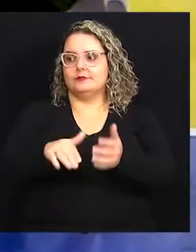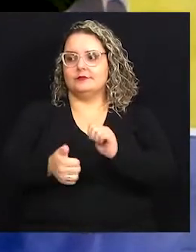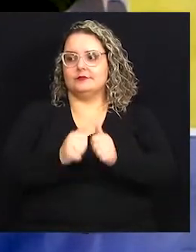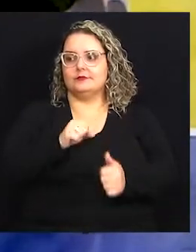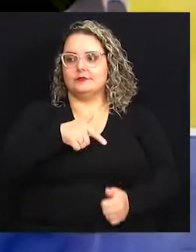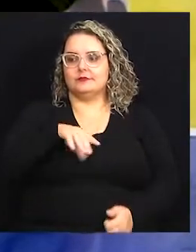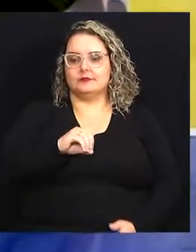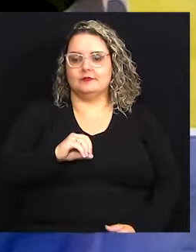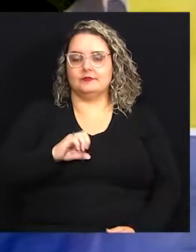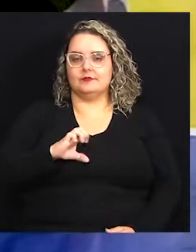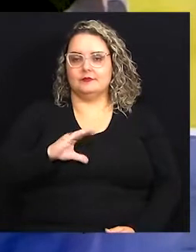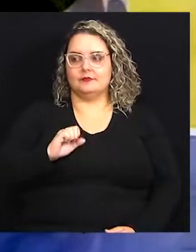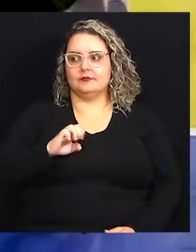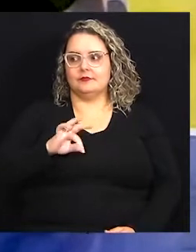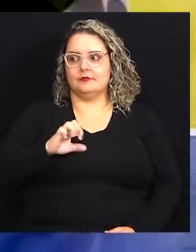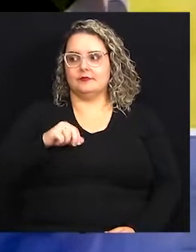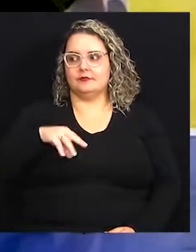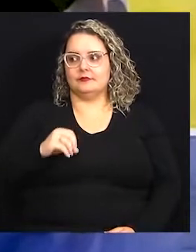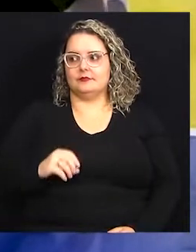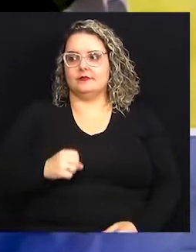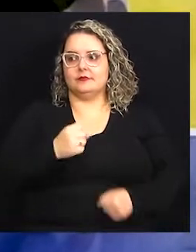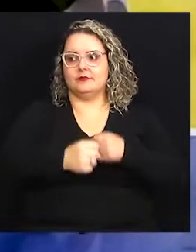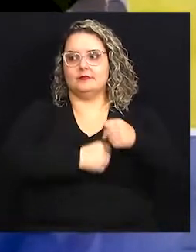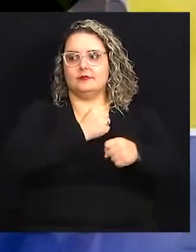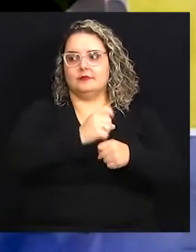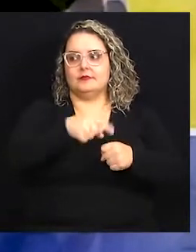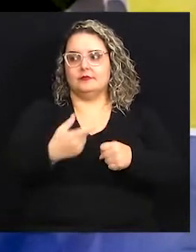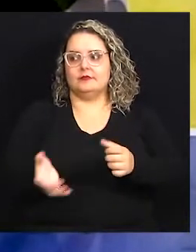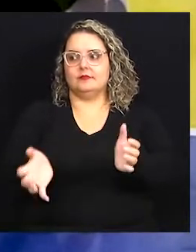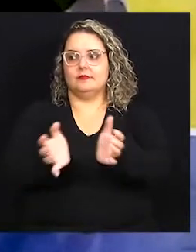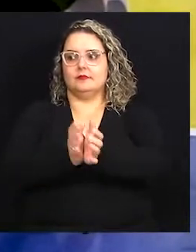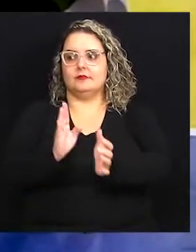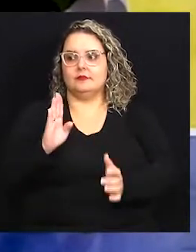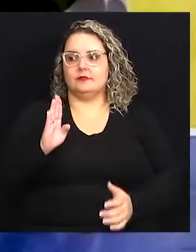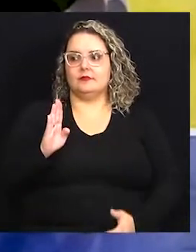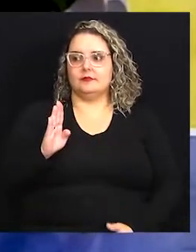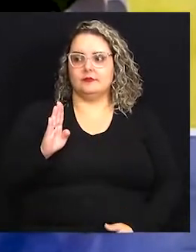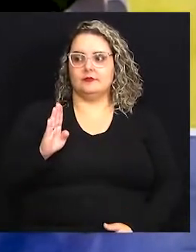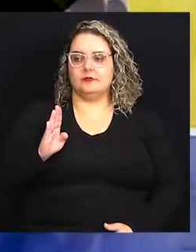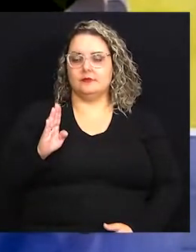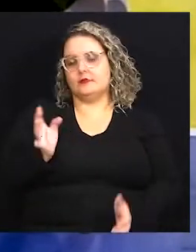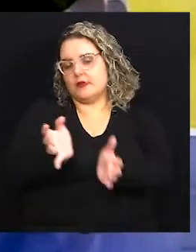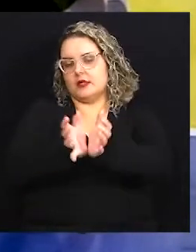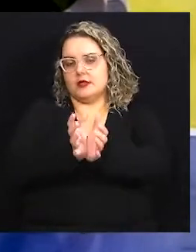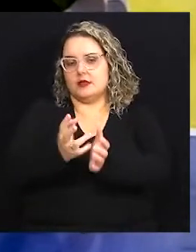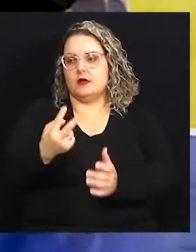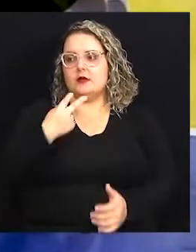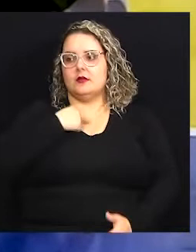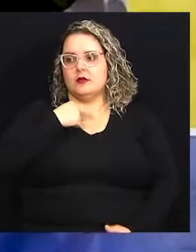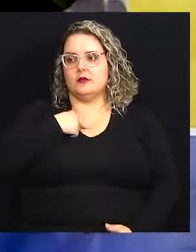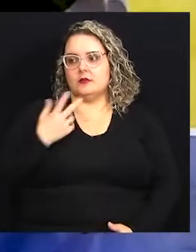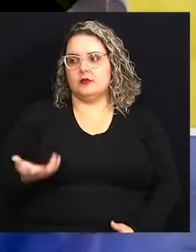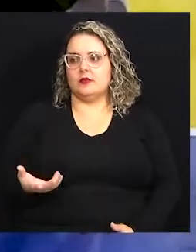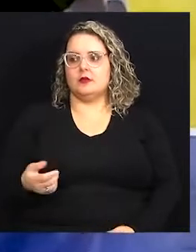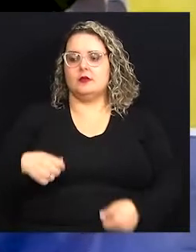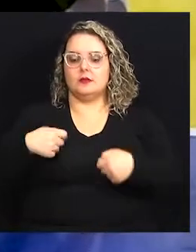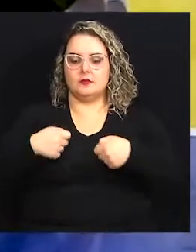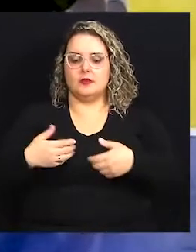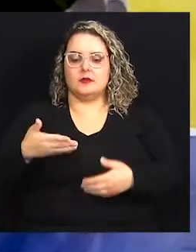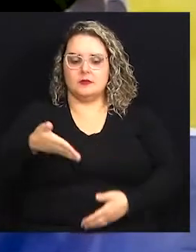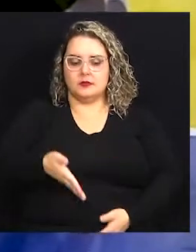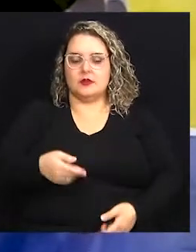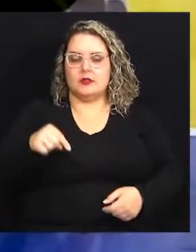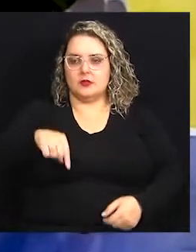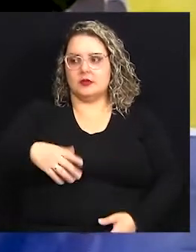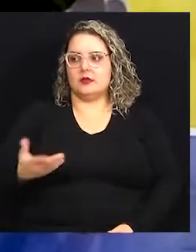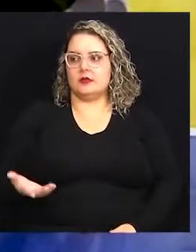chamou e falou, olha, no ano seguinte você não vai poder estar na seleção porque eu quero que você assuma a equipe aqui. Aí foi essa transição. A transição da